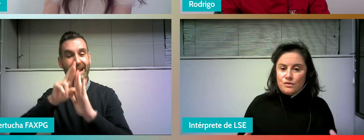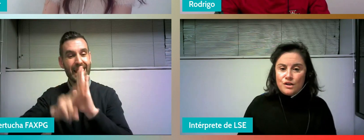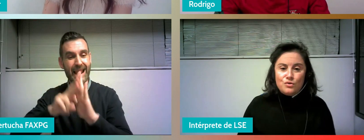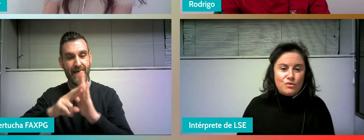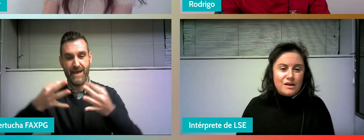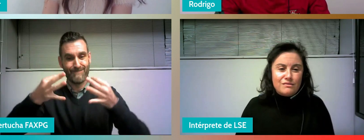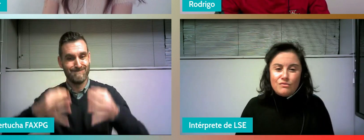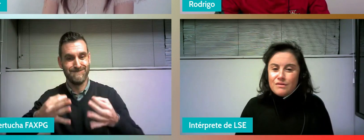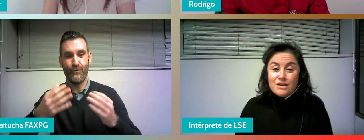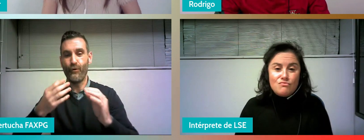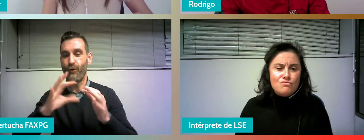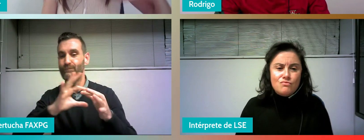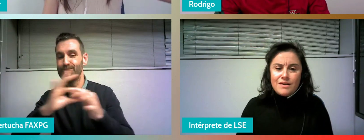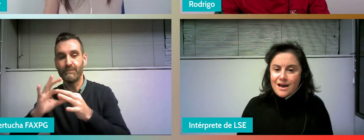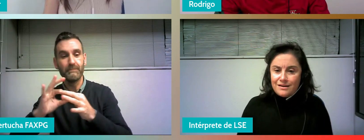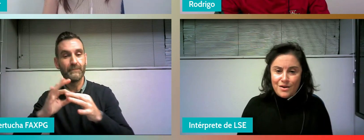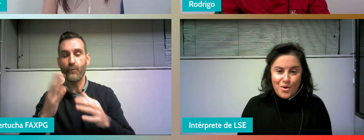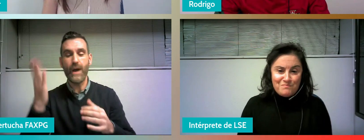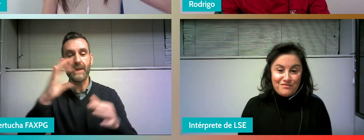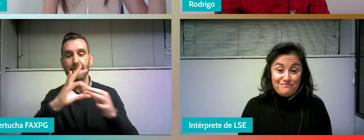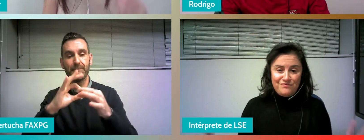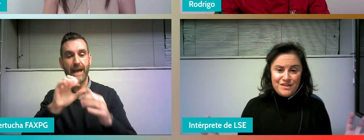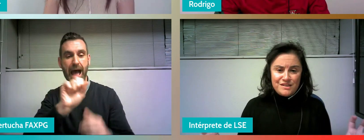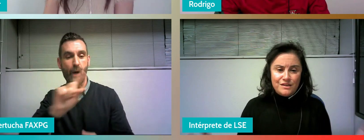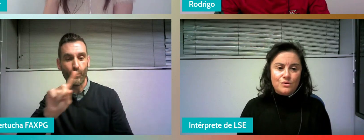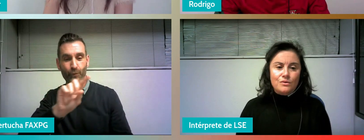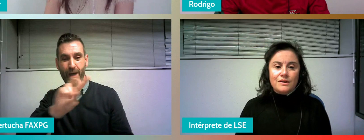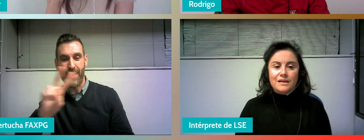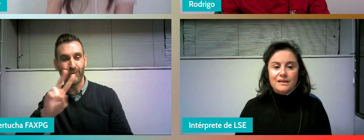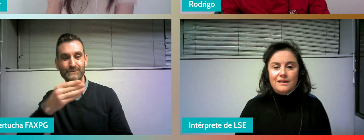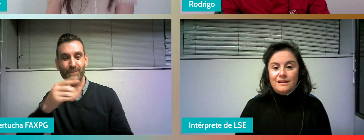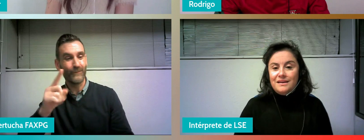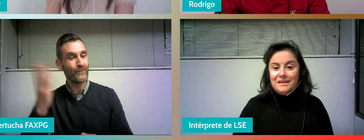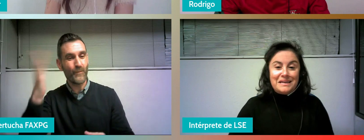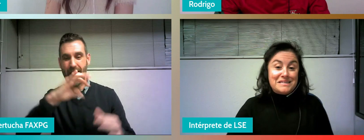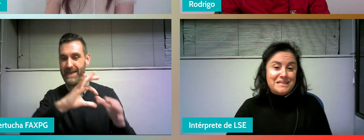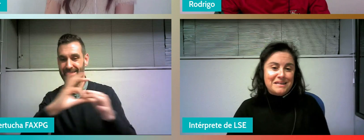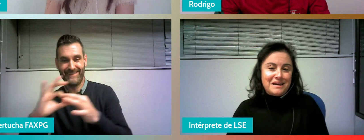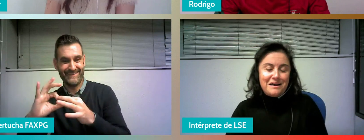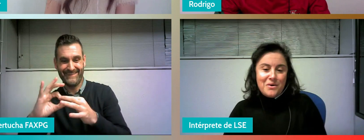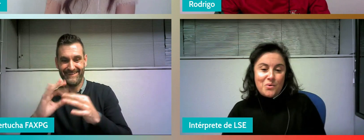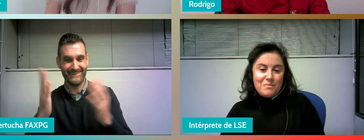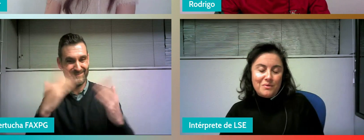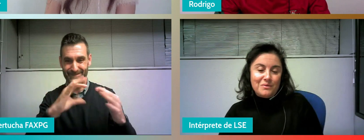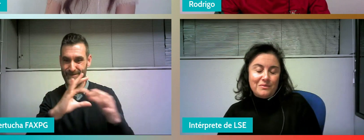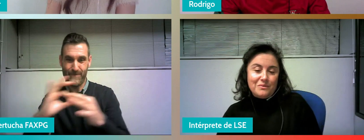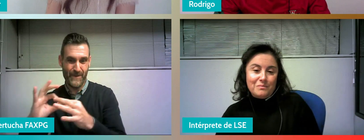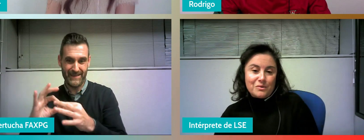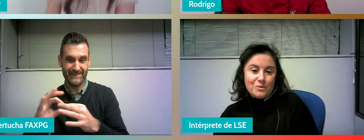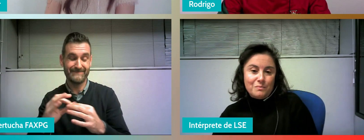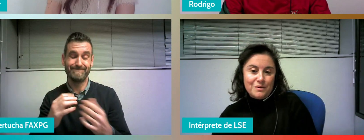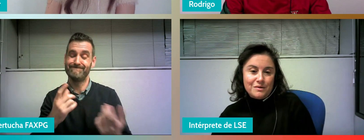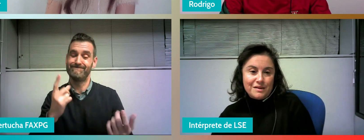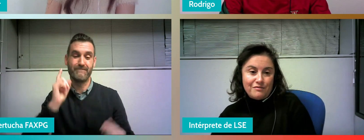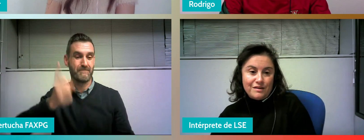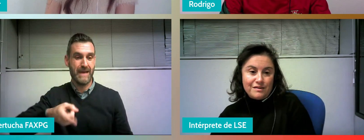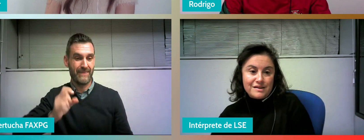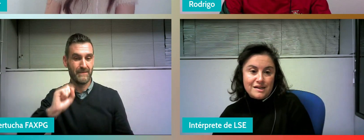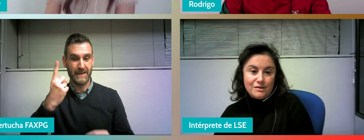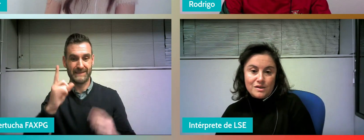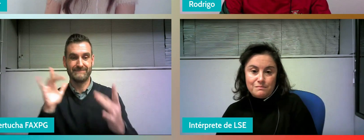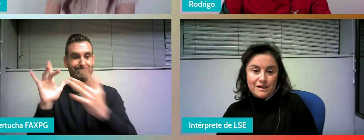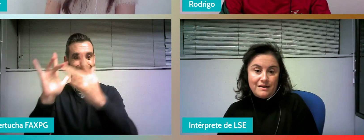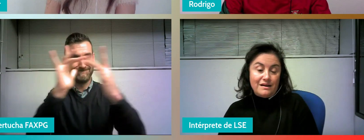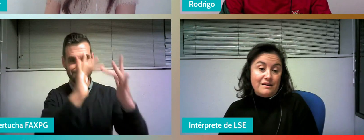signos internacional non hai un lugar físico que siga o marco europeo de referencia